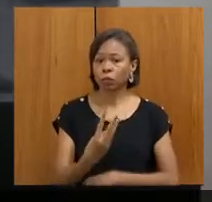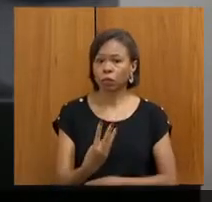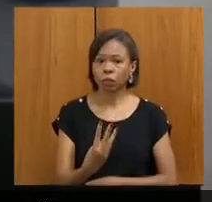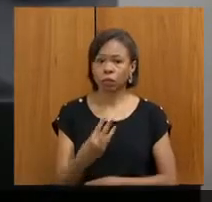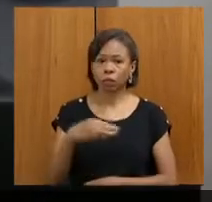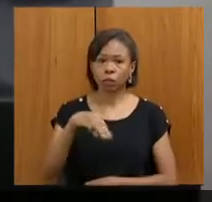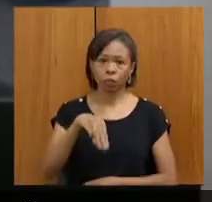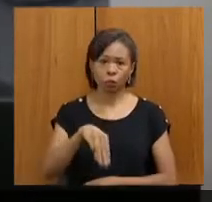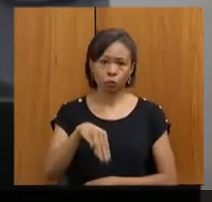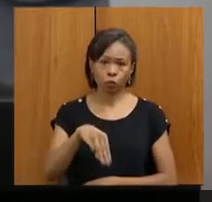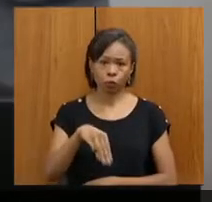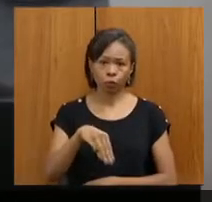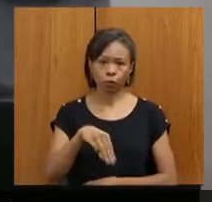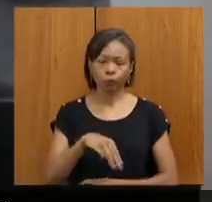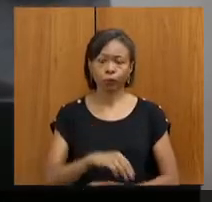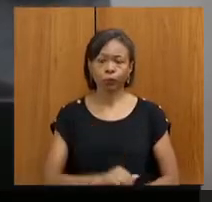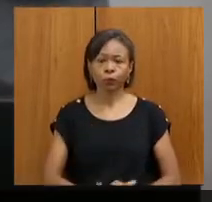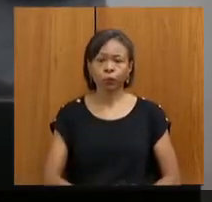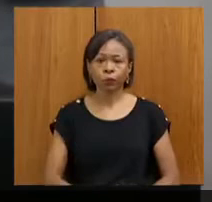minutos